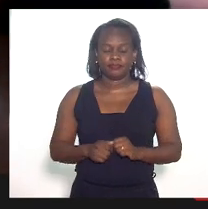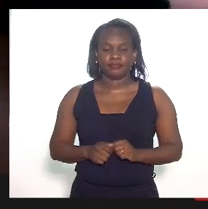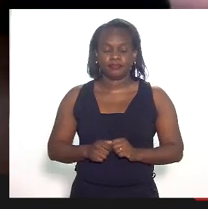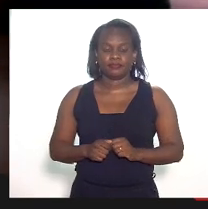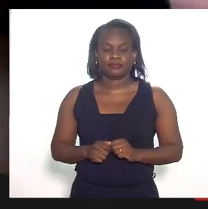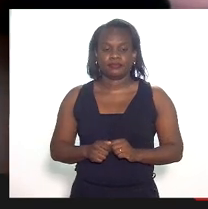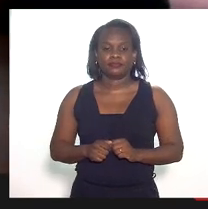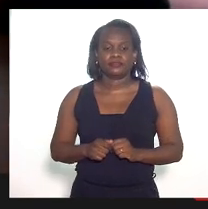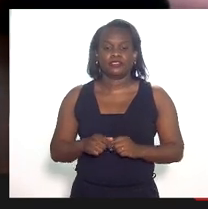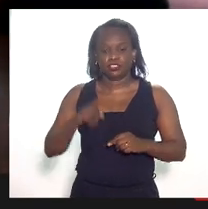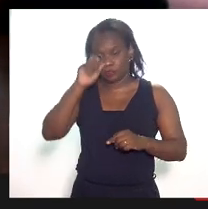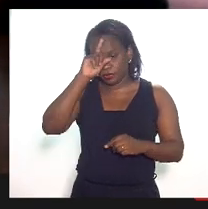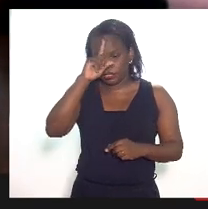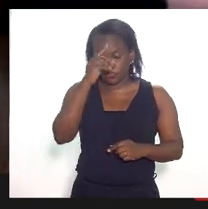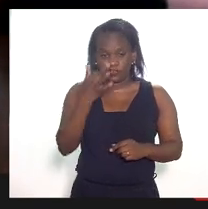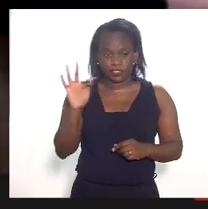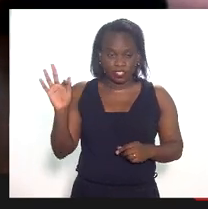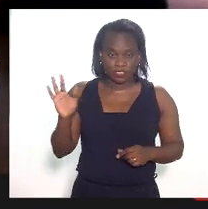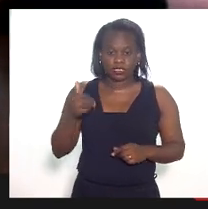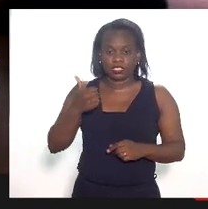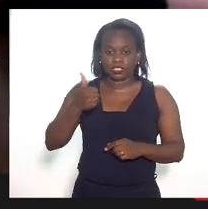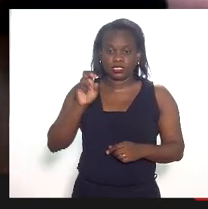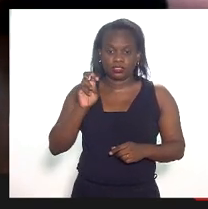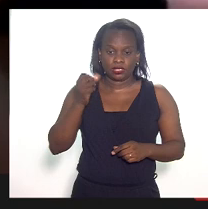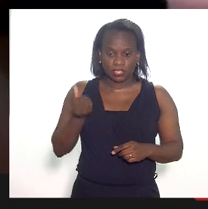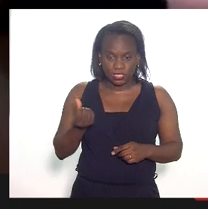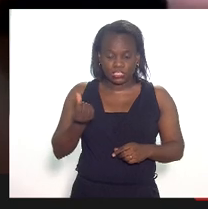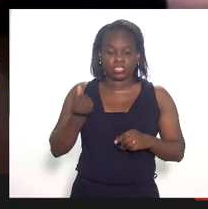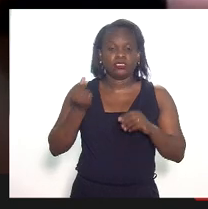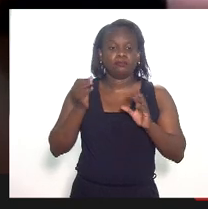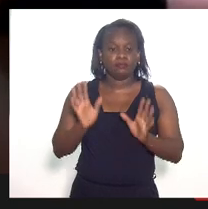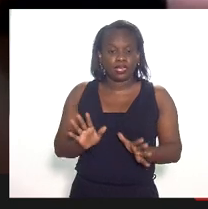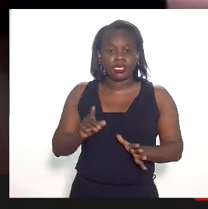Do federal, eles colocaram 156. E esse